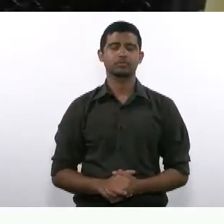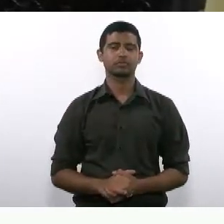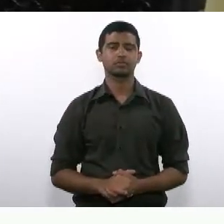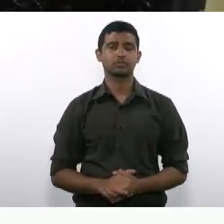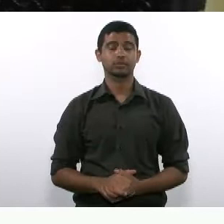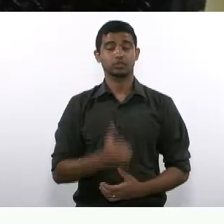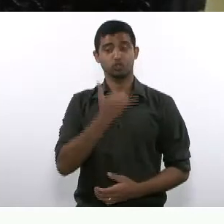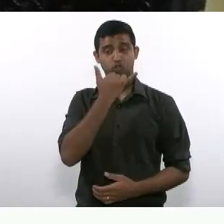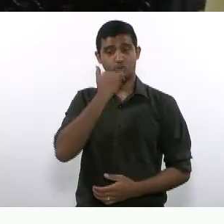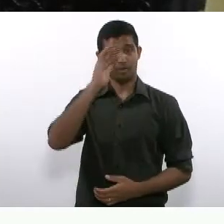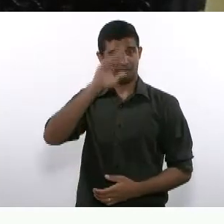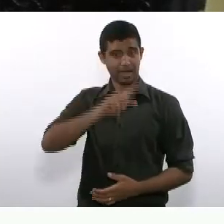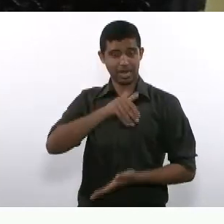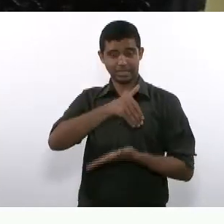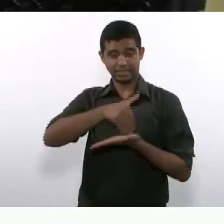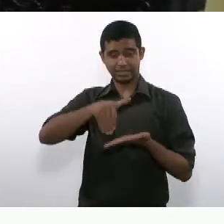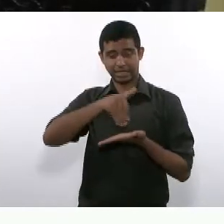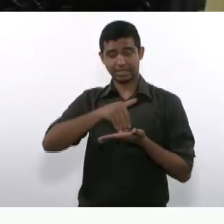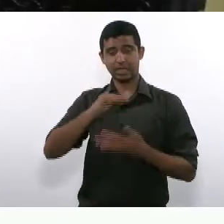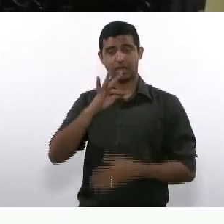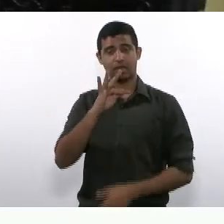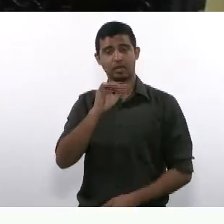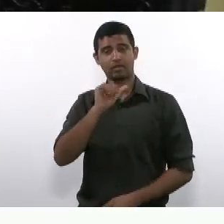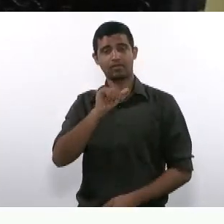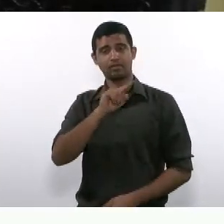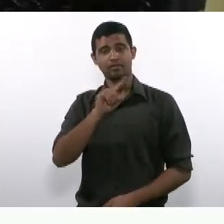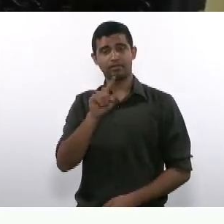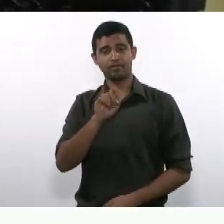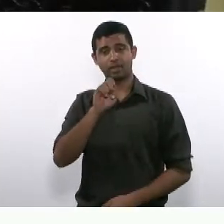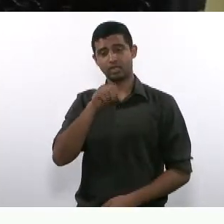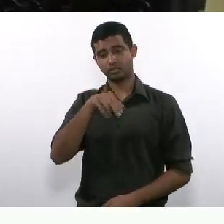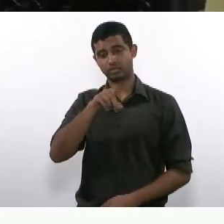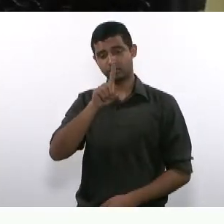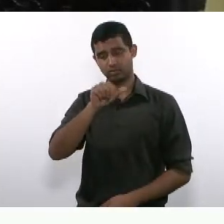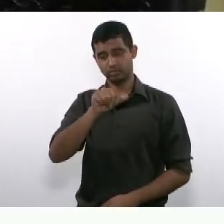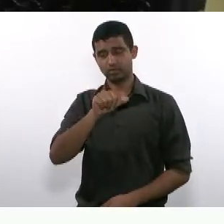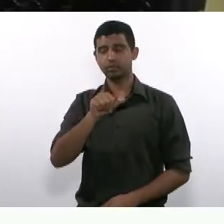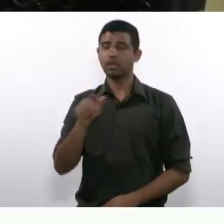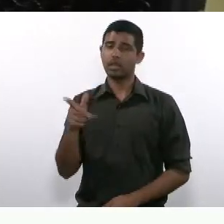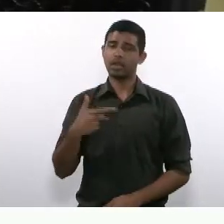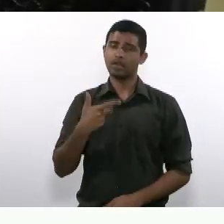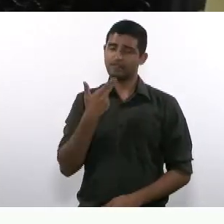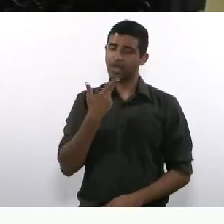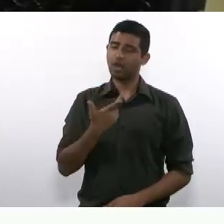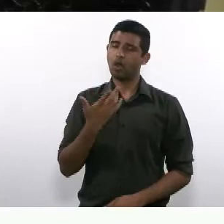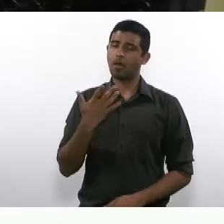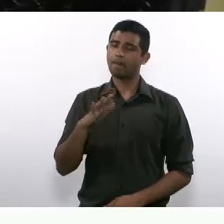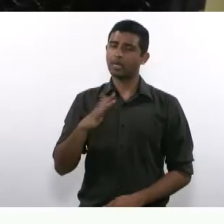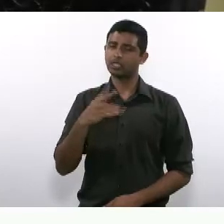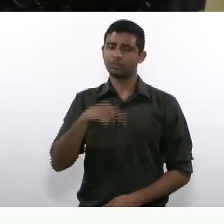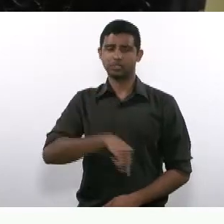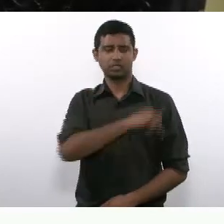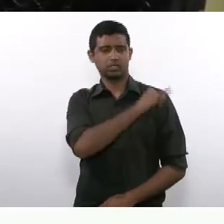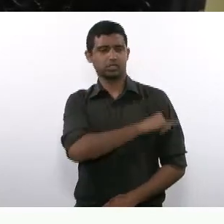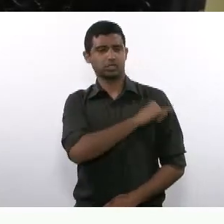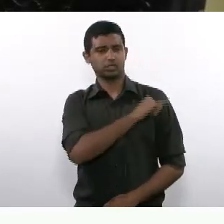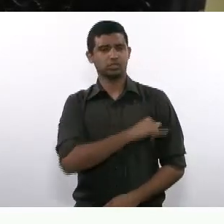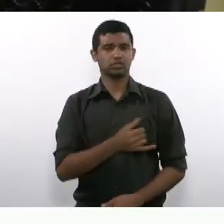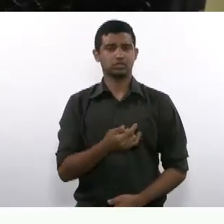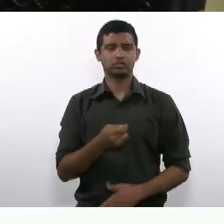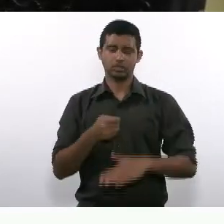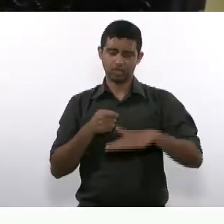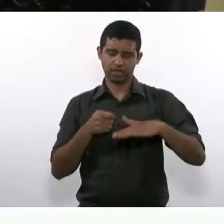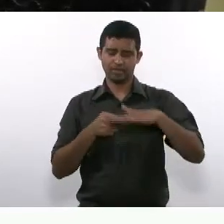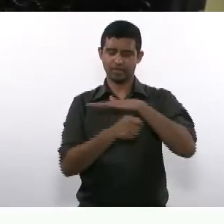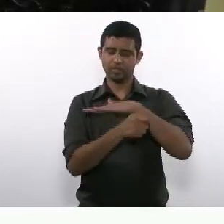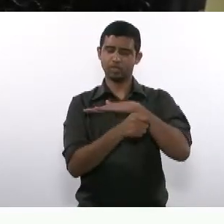secretário de Fazenda, aliás, do município do Rio de Janeiro, ele estimou, numa cidade turística como o Rio, que o potencial de